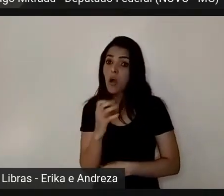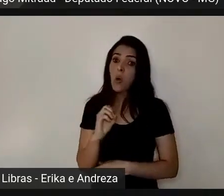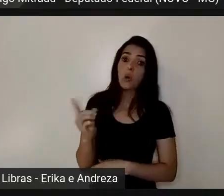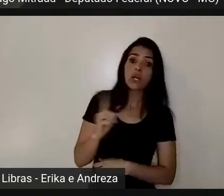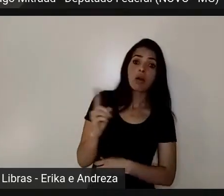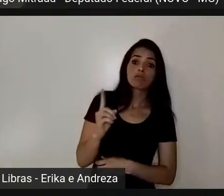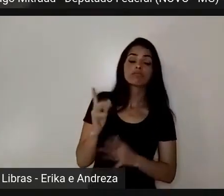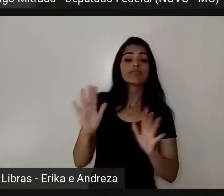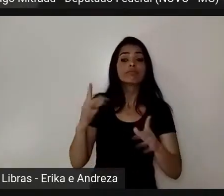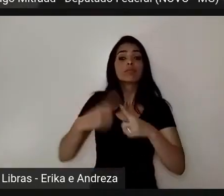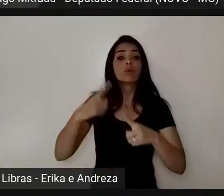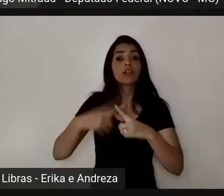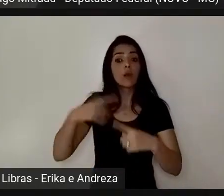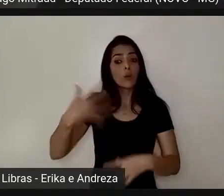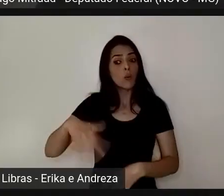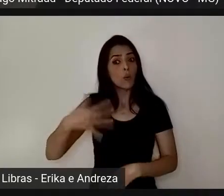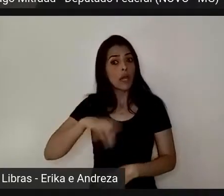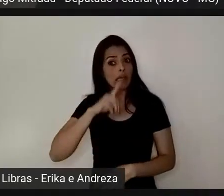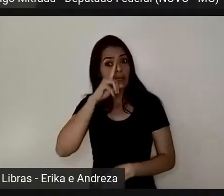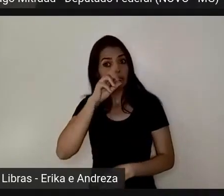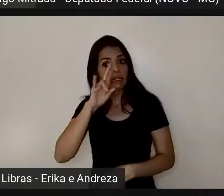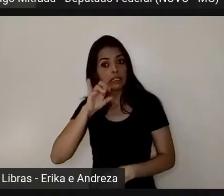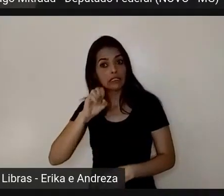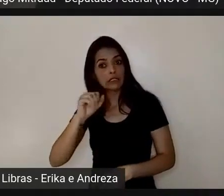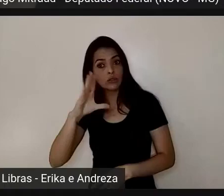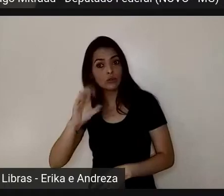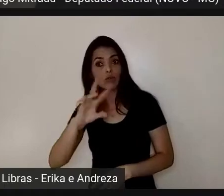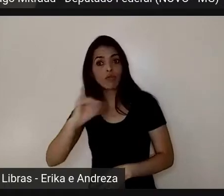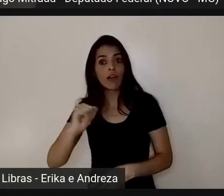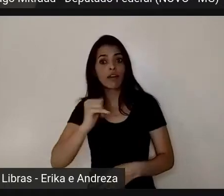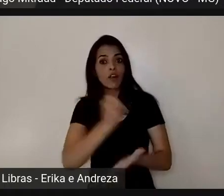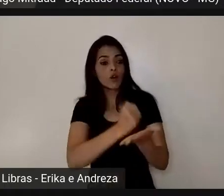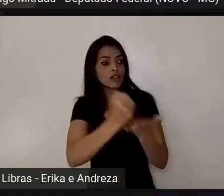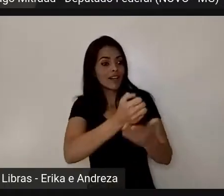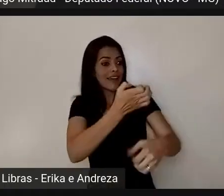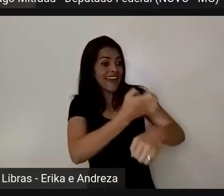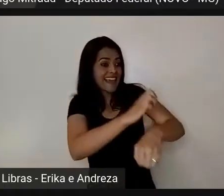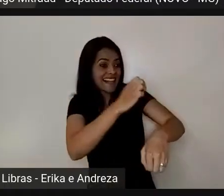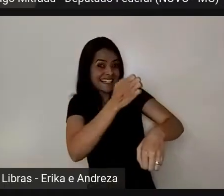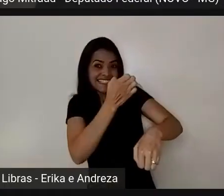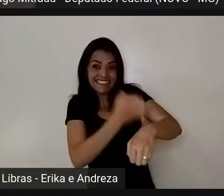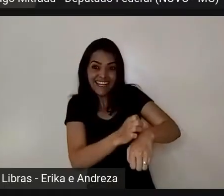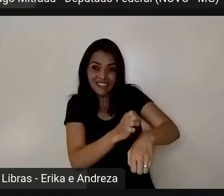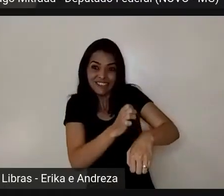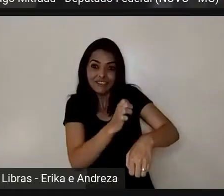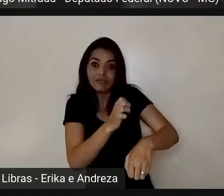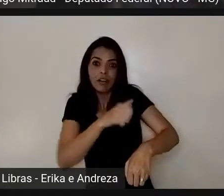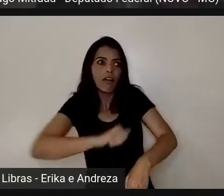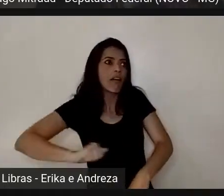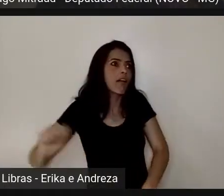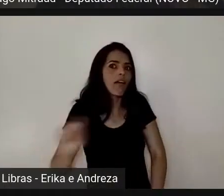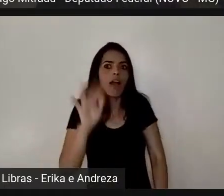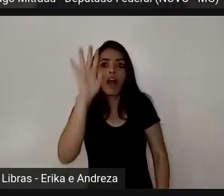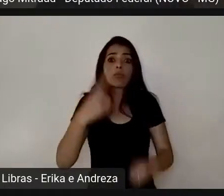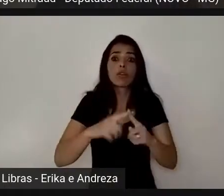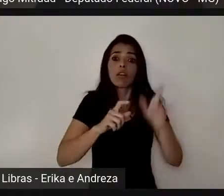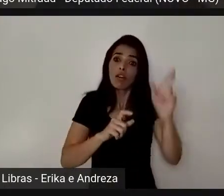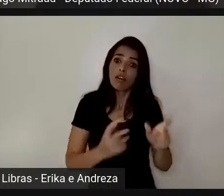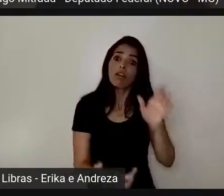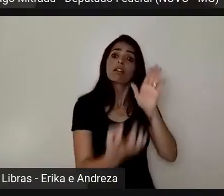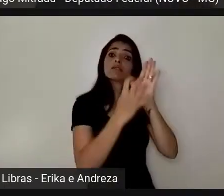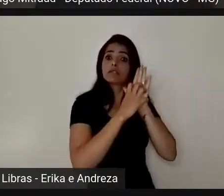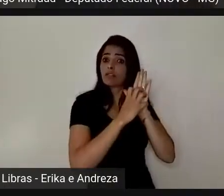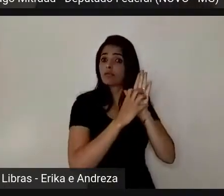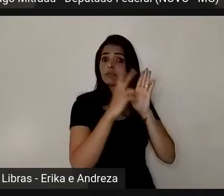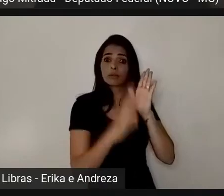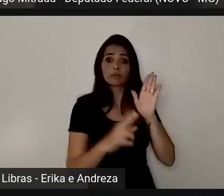corre o risco, Marilene, de contratar o estagiário mais caro do mundo, né? Porque ele é um servidor, ele vai receber o